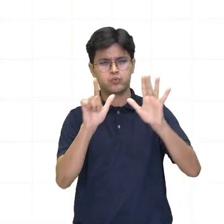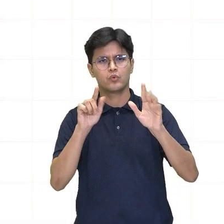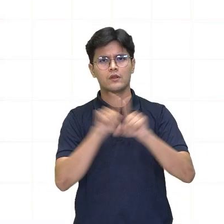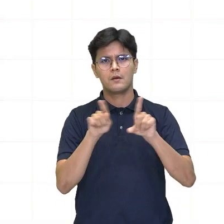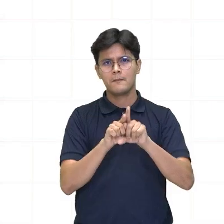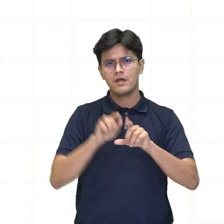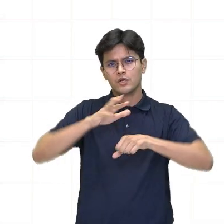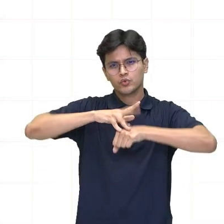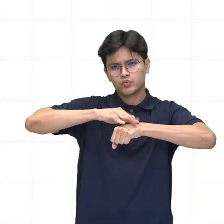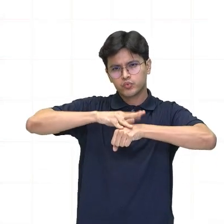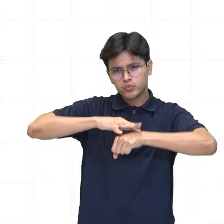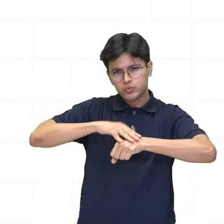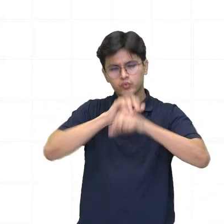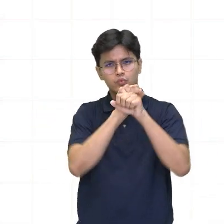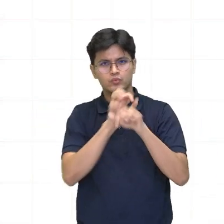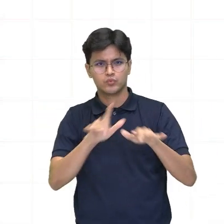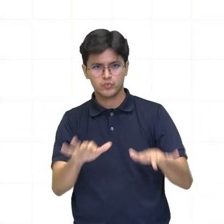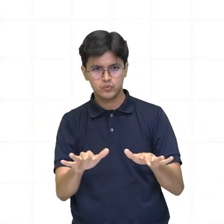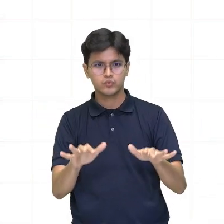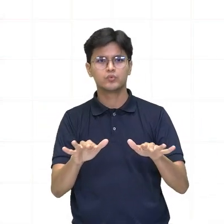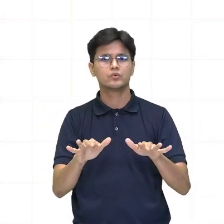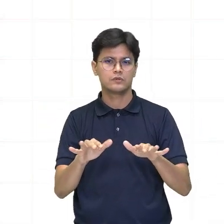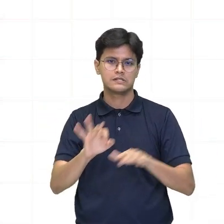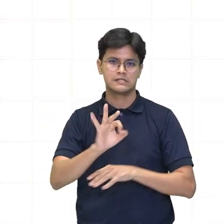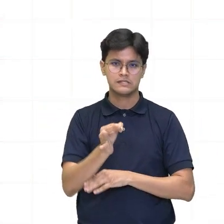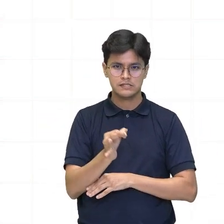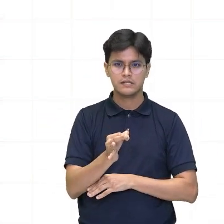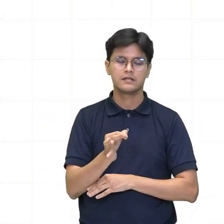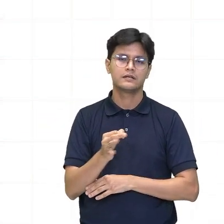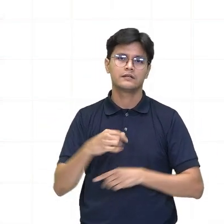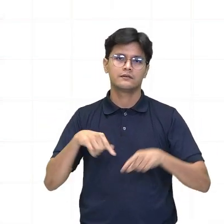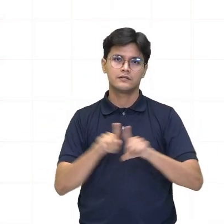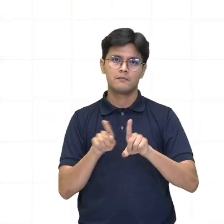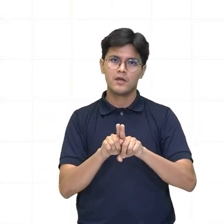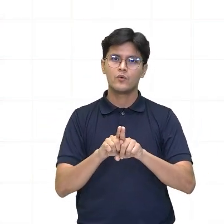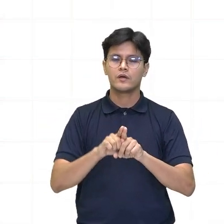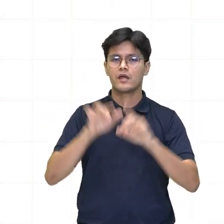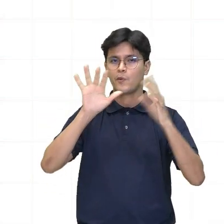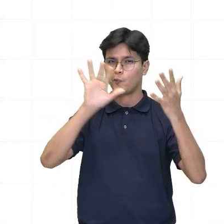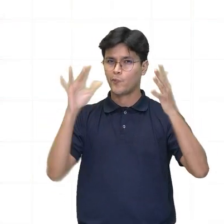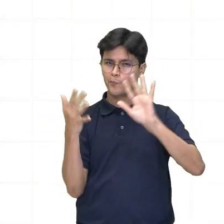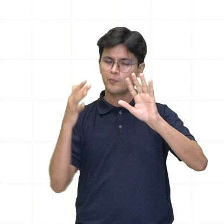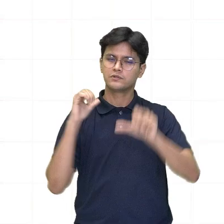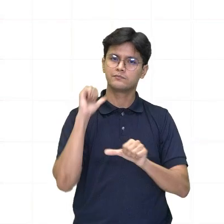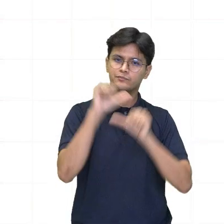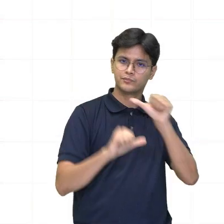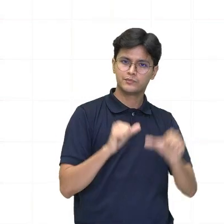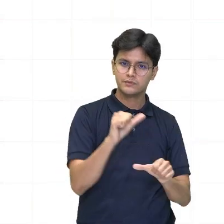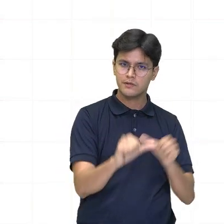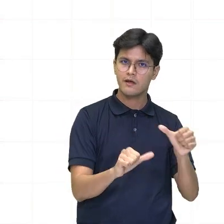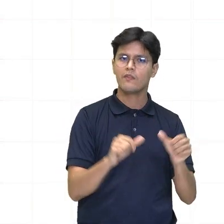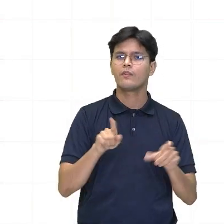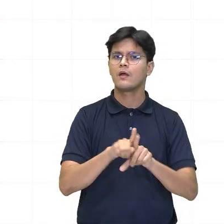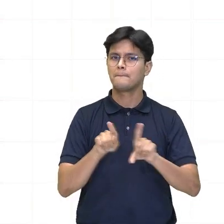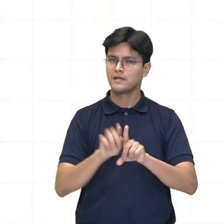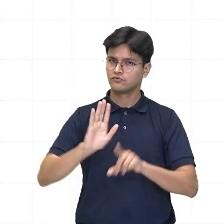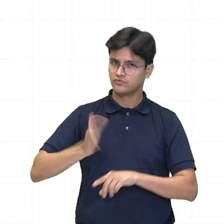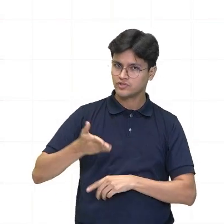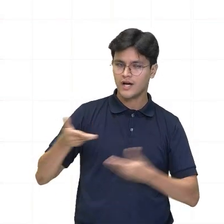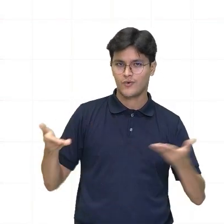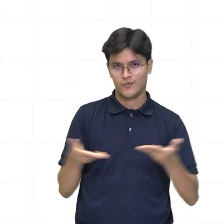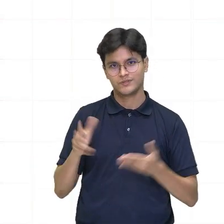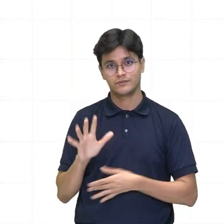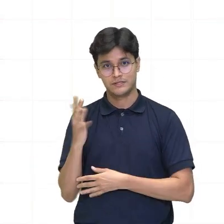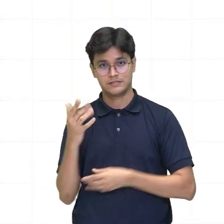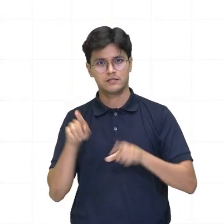de gases poluentes, assim como o carvão mineral, as mudanças climáticas também que a gente já está vivenciando, né, e